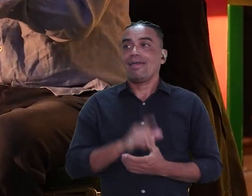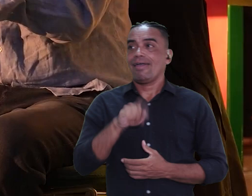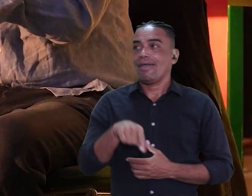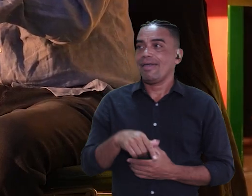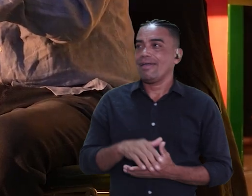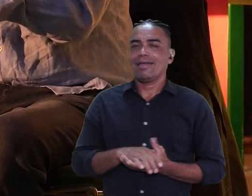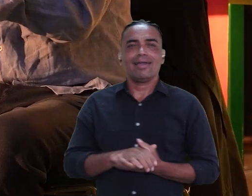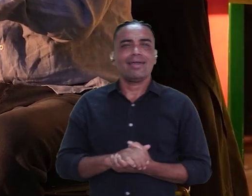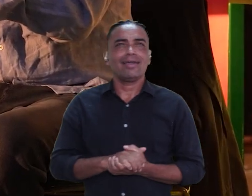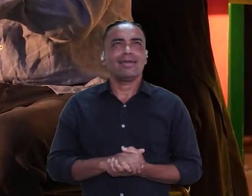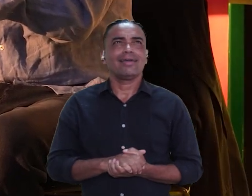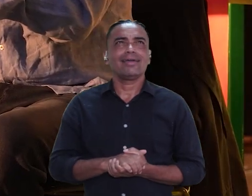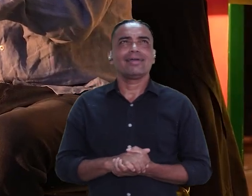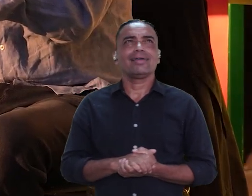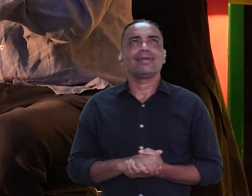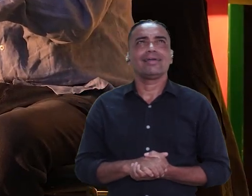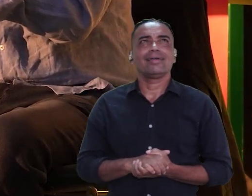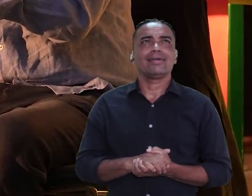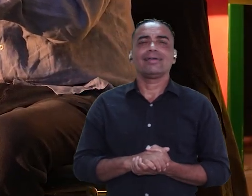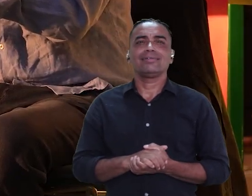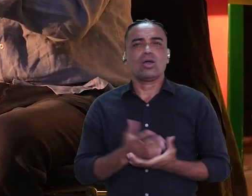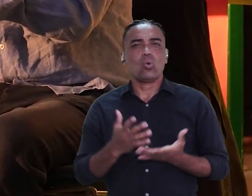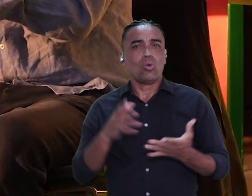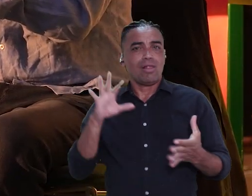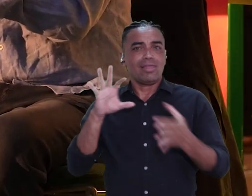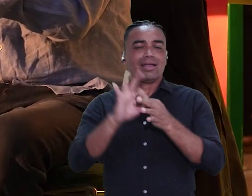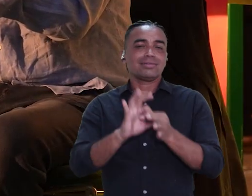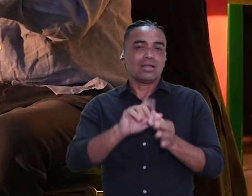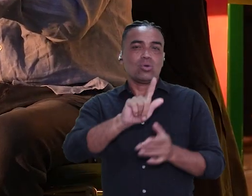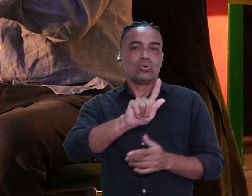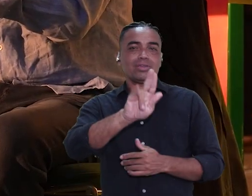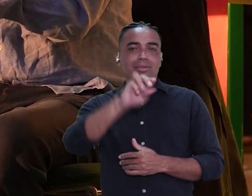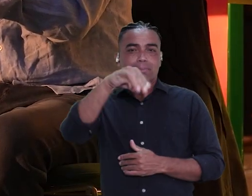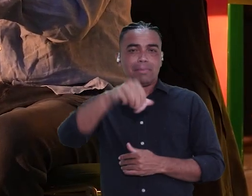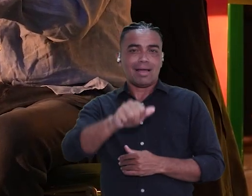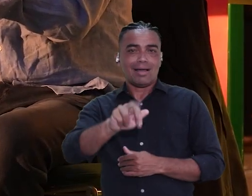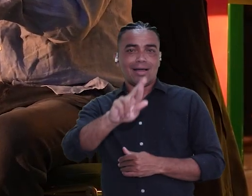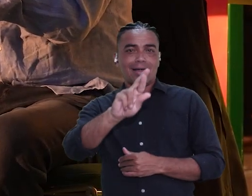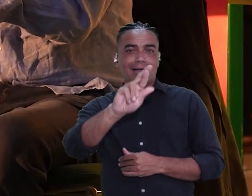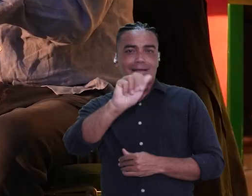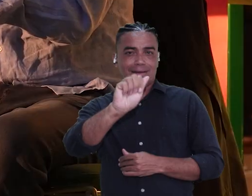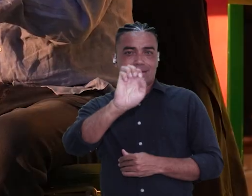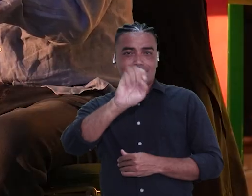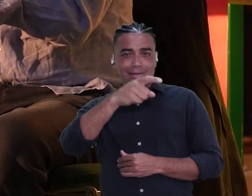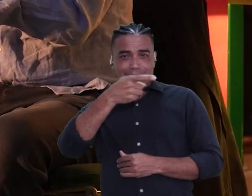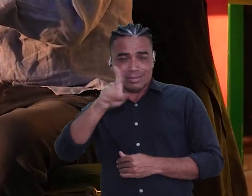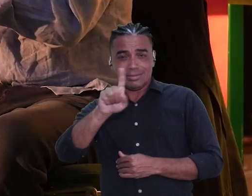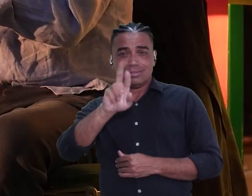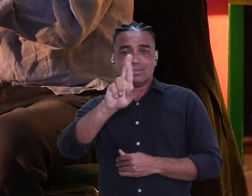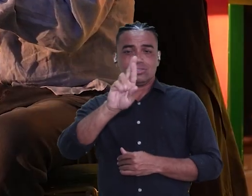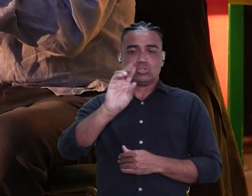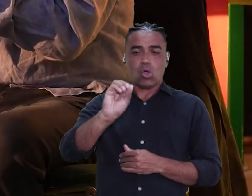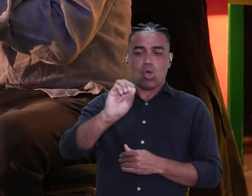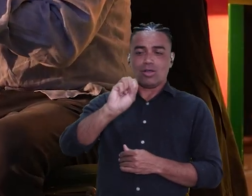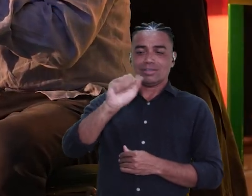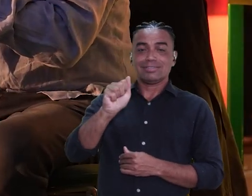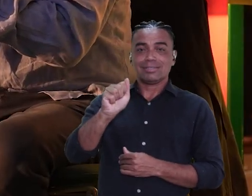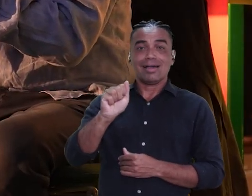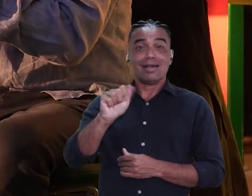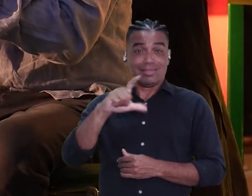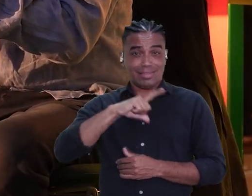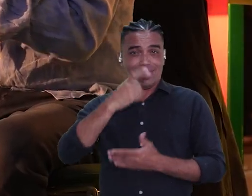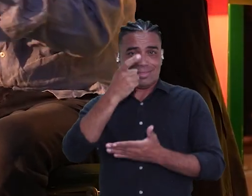está um paralelo que a gente poderia fazer com Guimarães Rosa, porque Guimarães Rosa tem o texto,